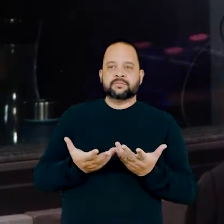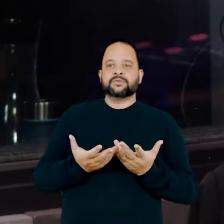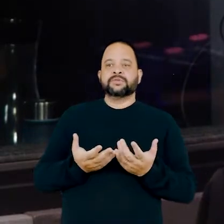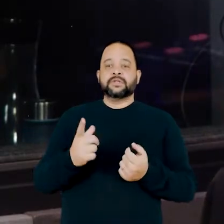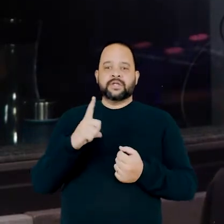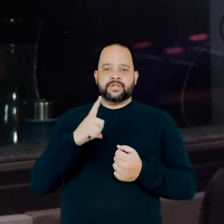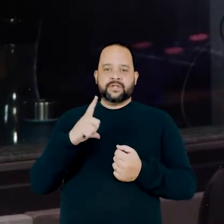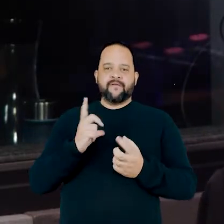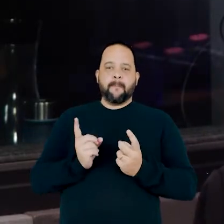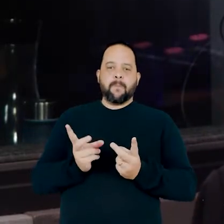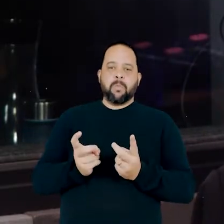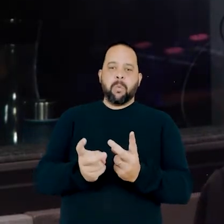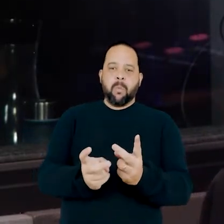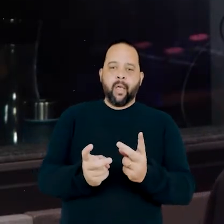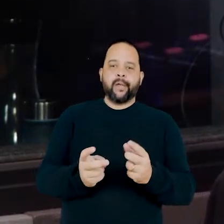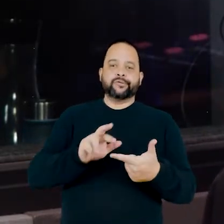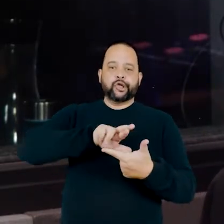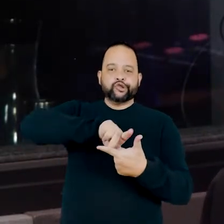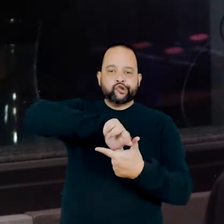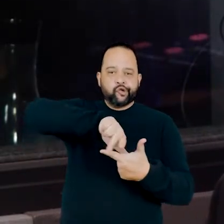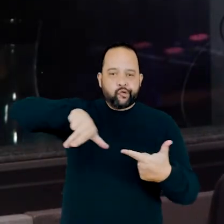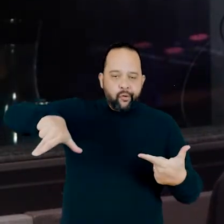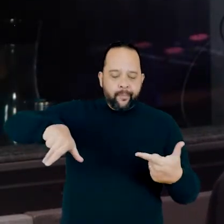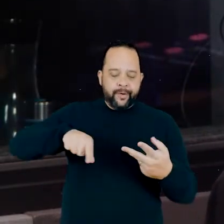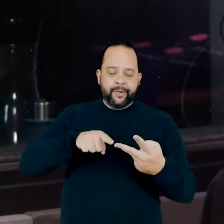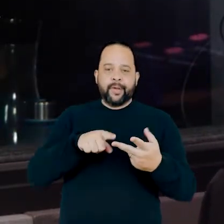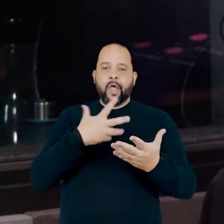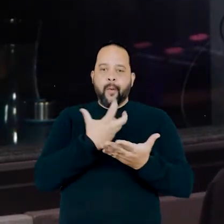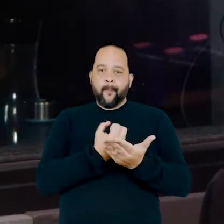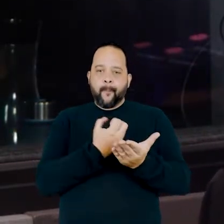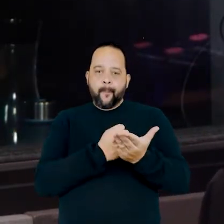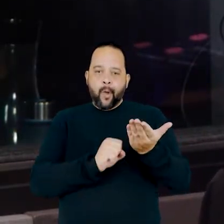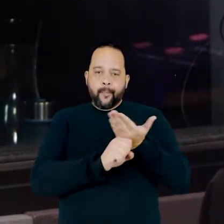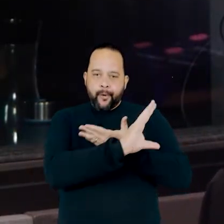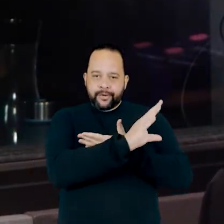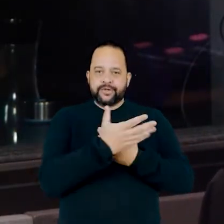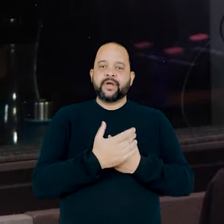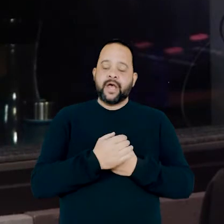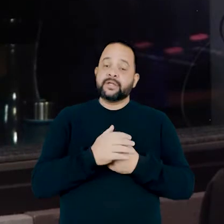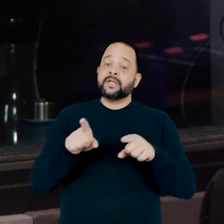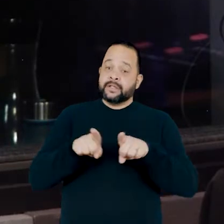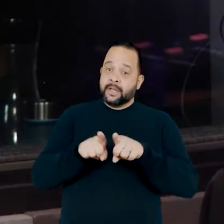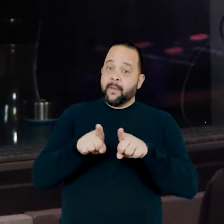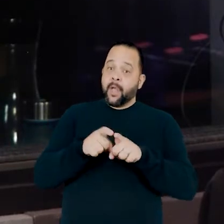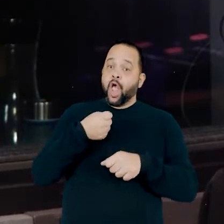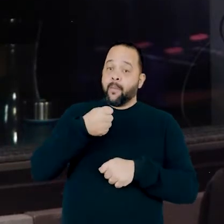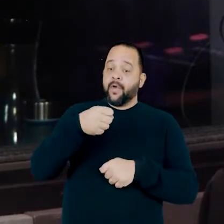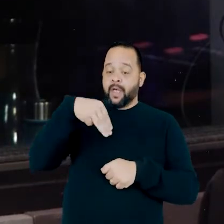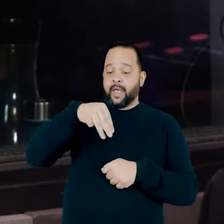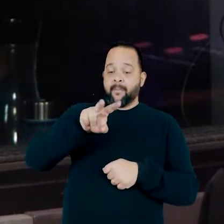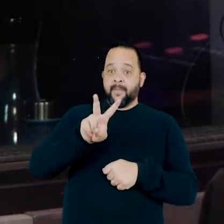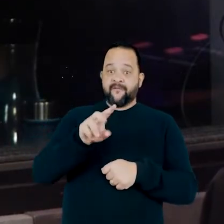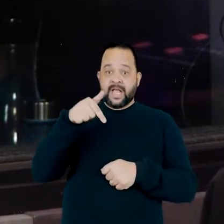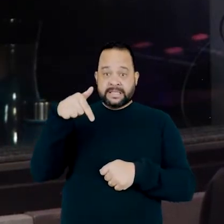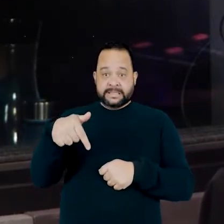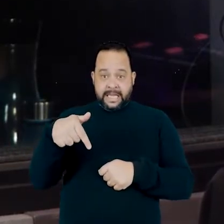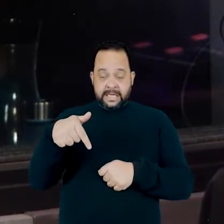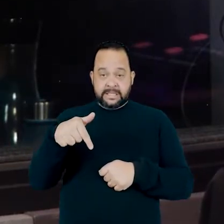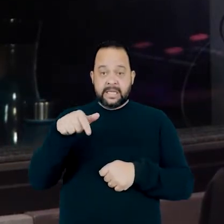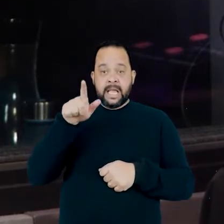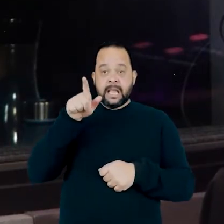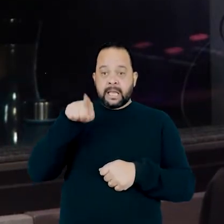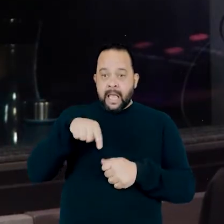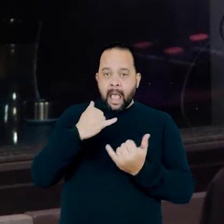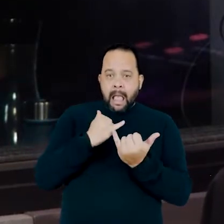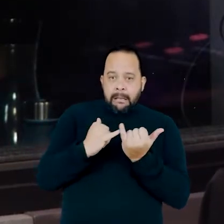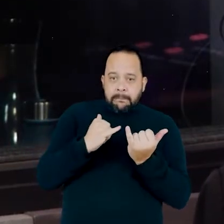Que a gente teve esse boom aí de streaming, de podcast. Deu muita força também pro MV7. Que ele é muito parecido